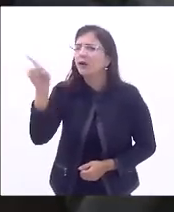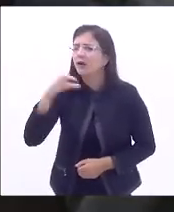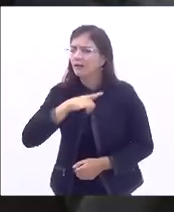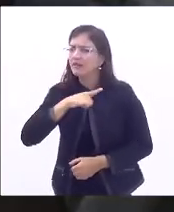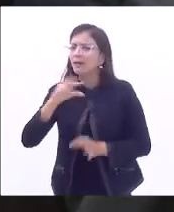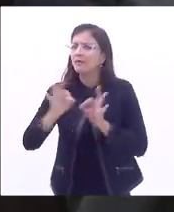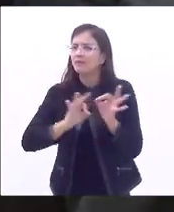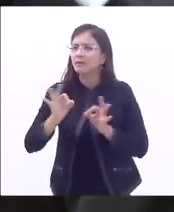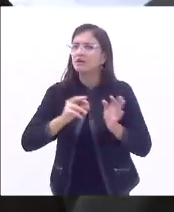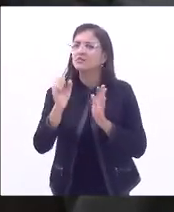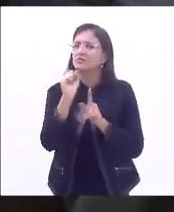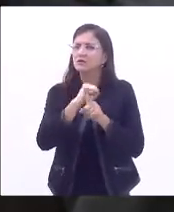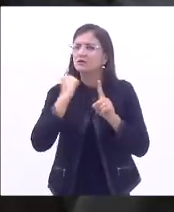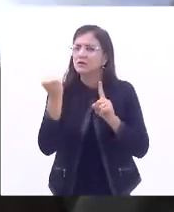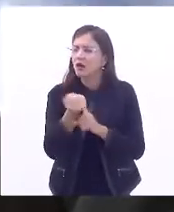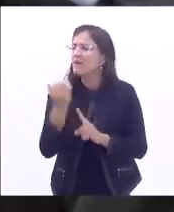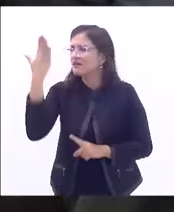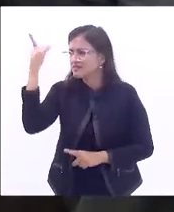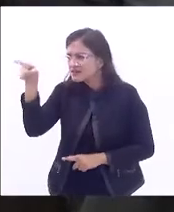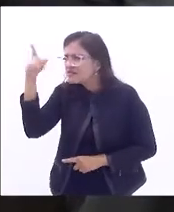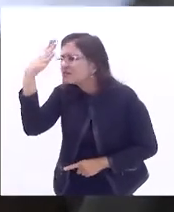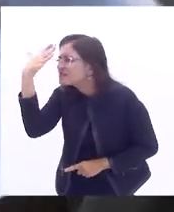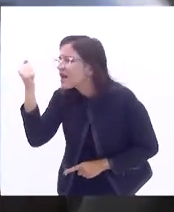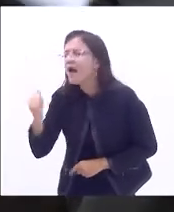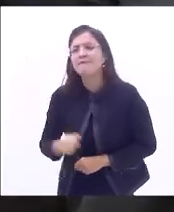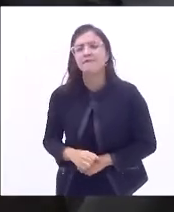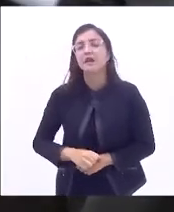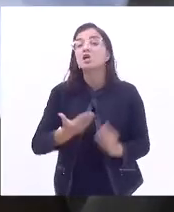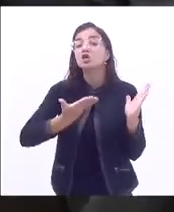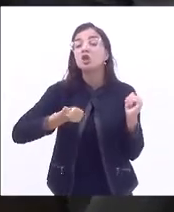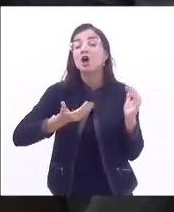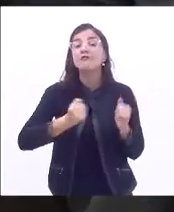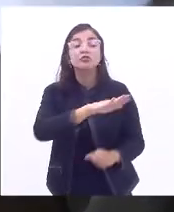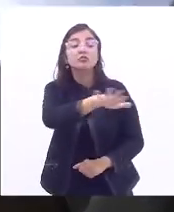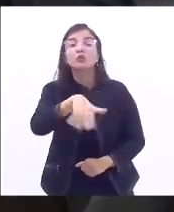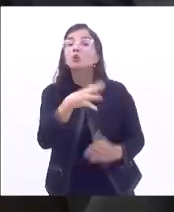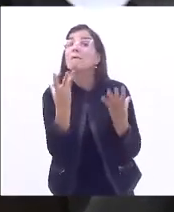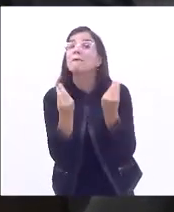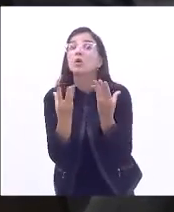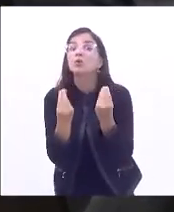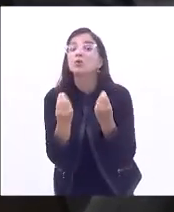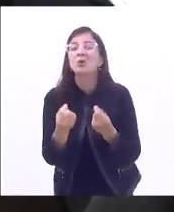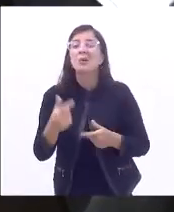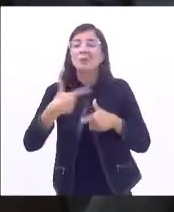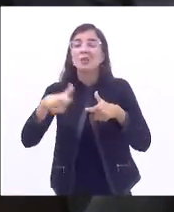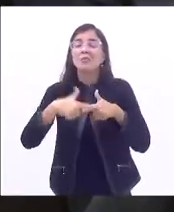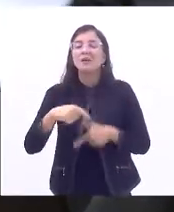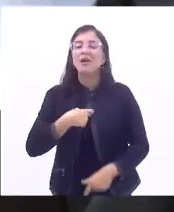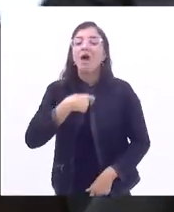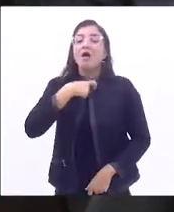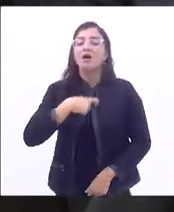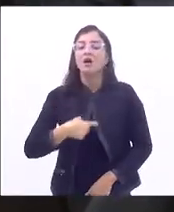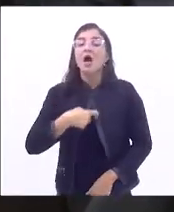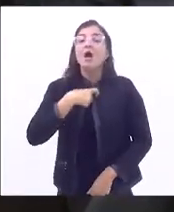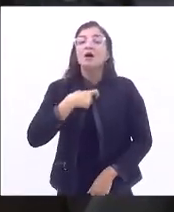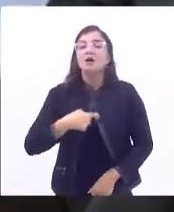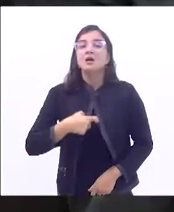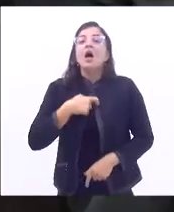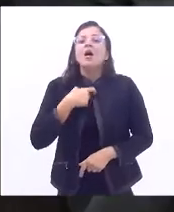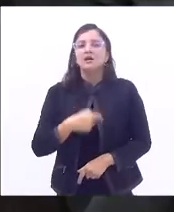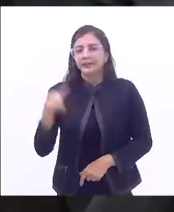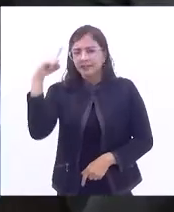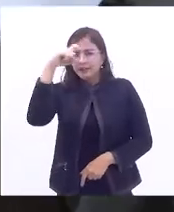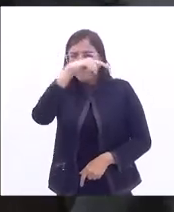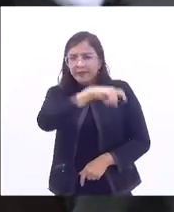de jovens, não é isso, Bebeto? Que tem problema respiratório devido à chuva de prata. O Bebeto testemunha que ele tem um projeto social nessa área